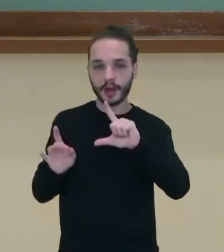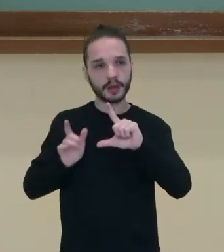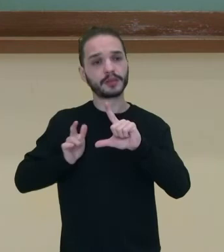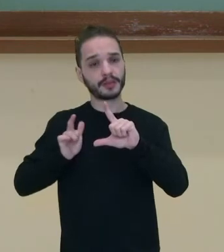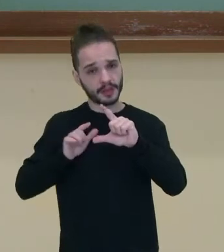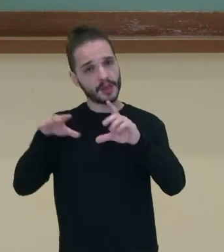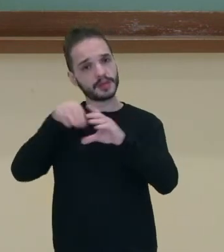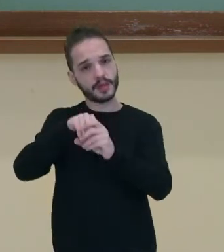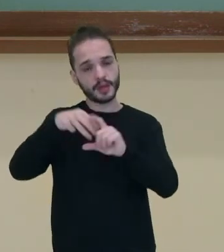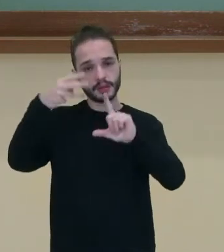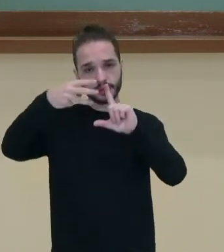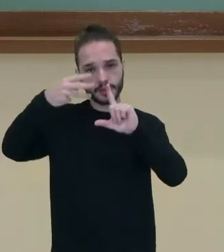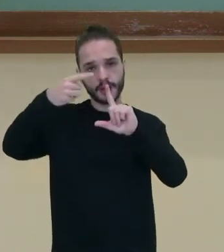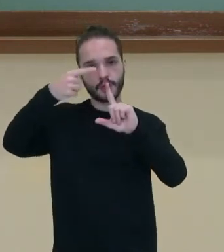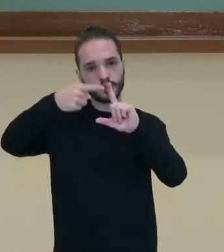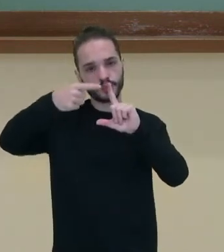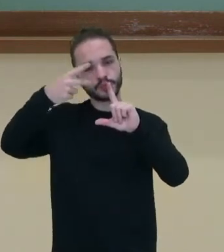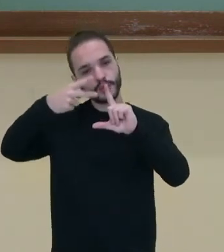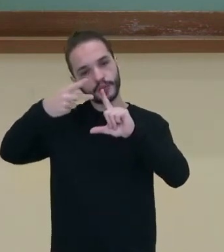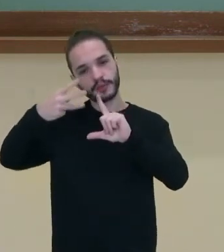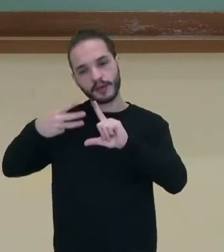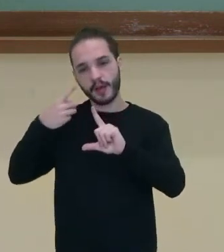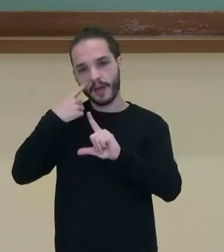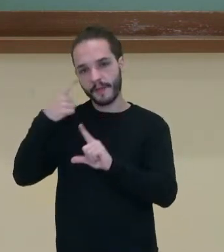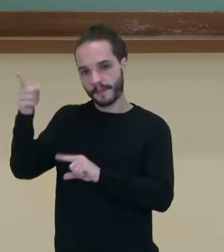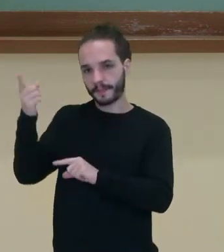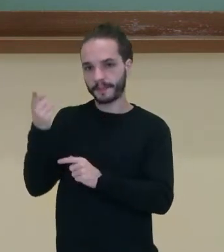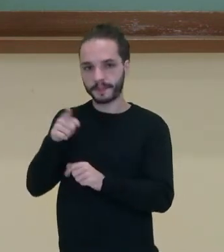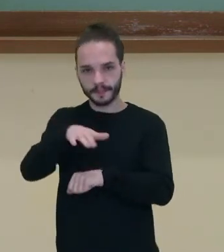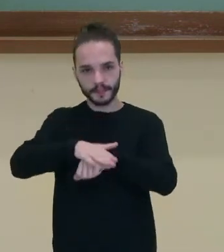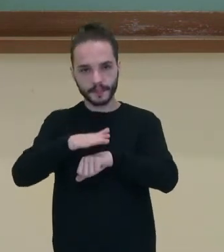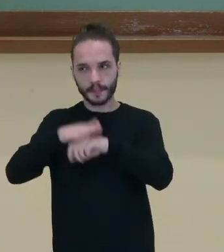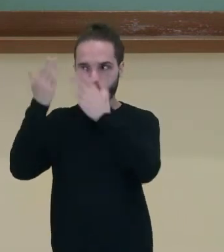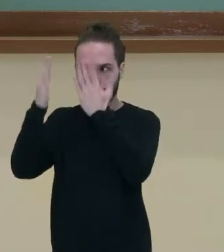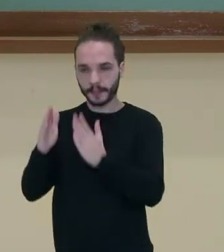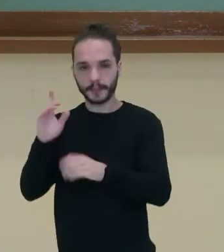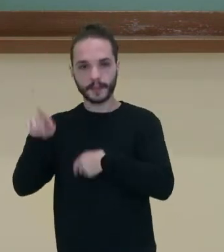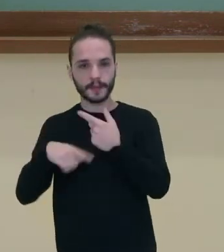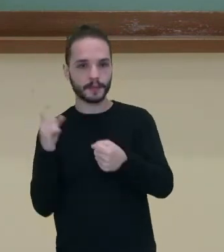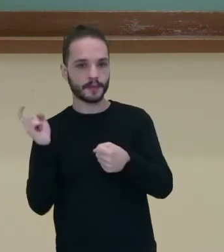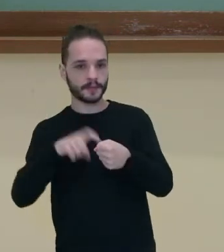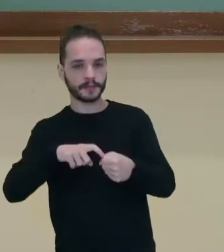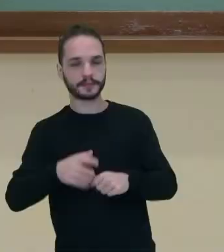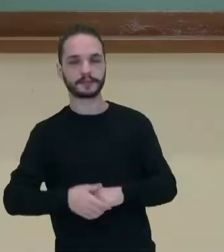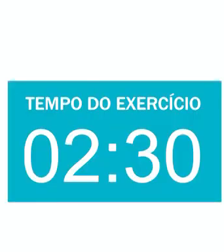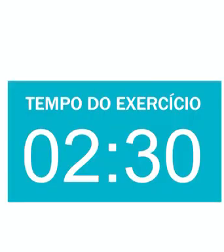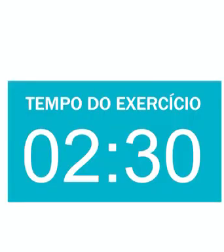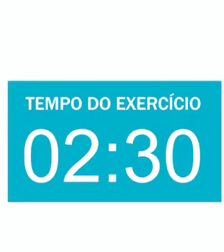estados simbolizados aqui em cada personagem. Quero que vocês analisem e a gente já volta.